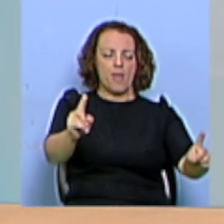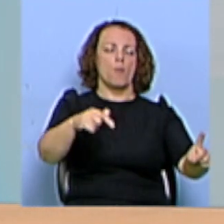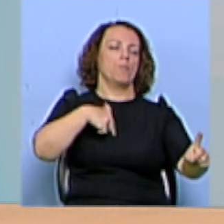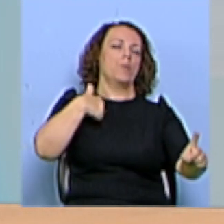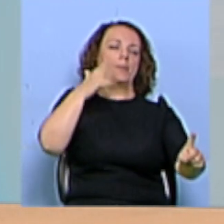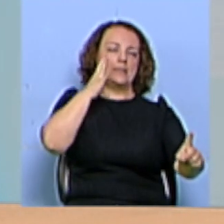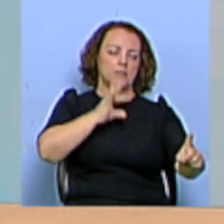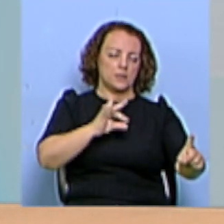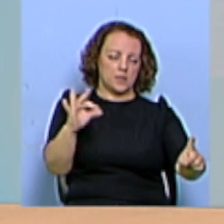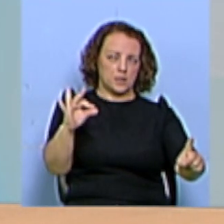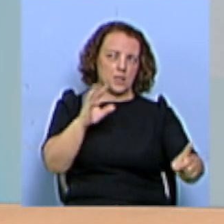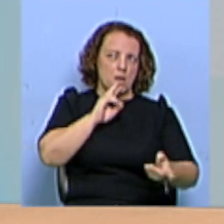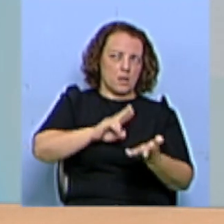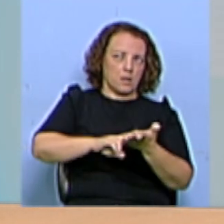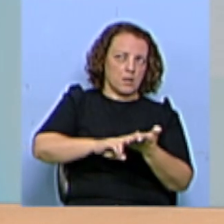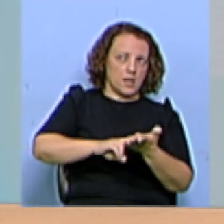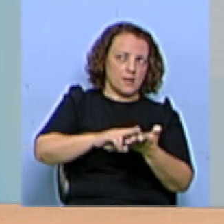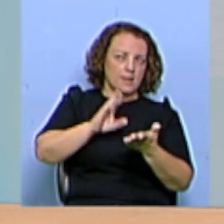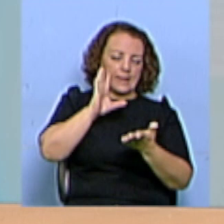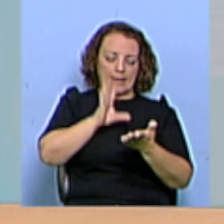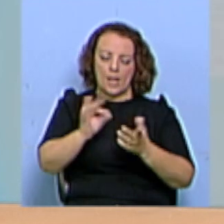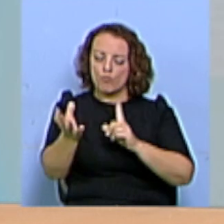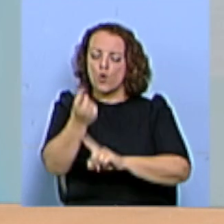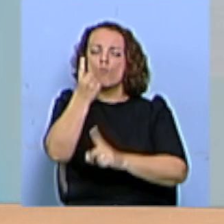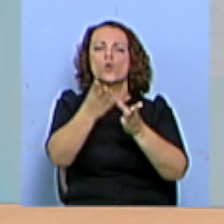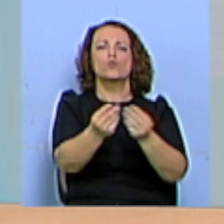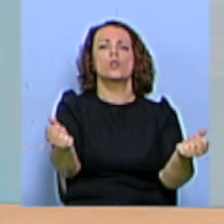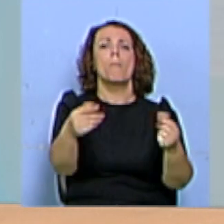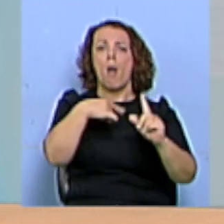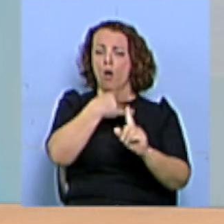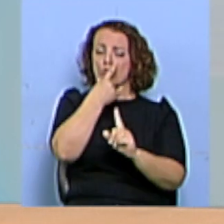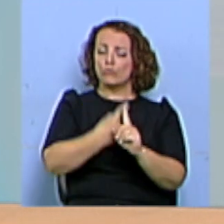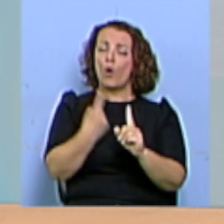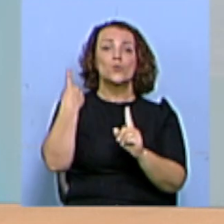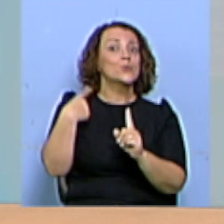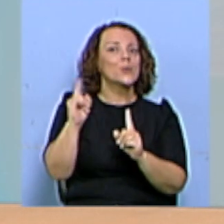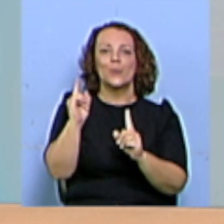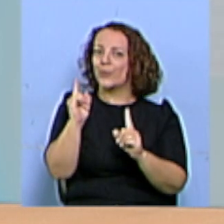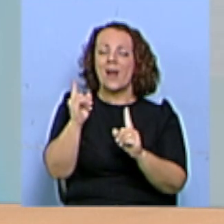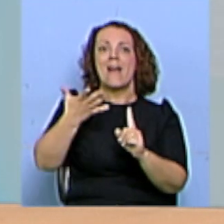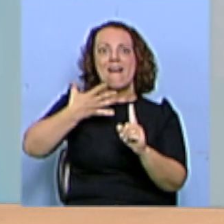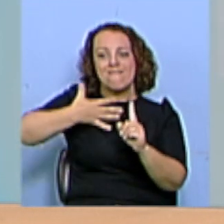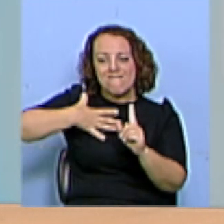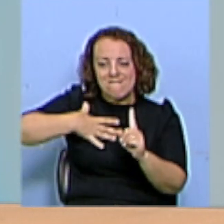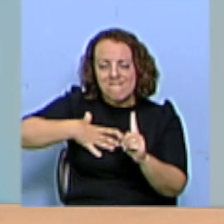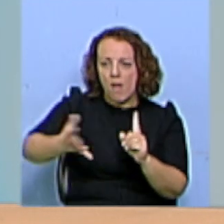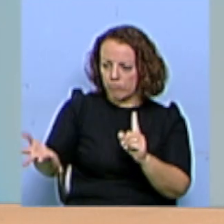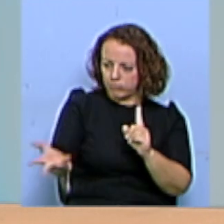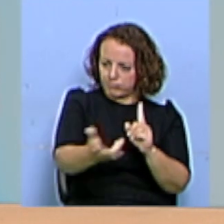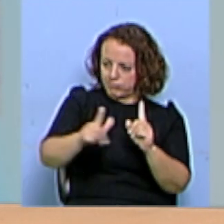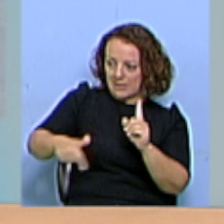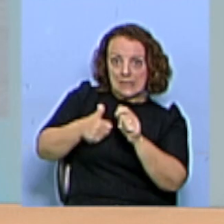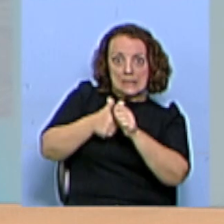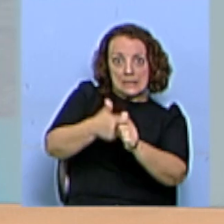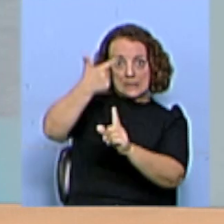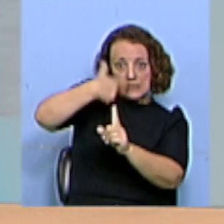simbolicamente, realisticamente, tenta encontrar uma solução. E não é ele só. Quer envolver aqueles que o seguem. É este